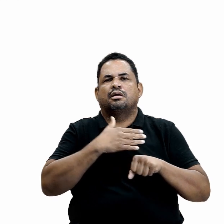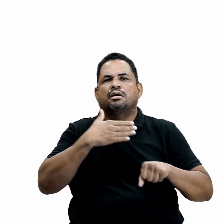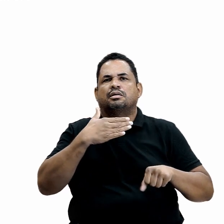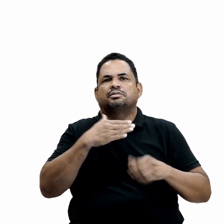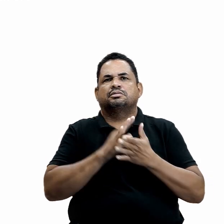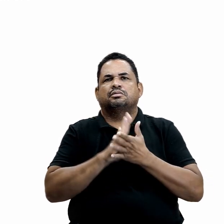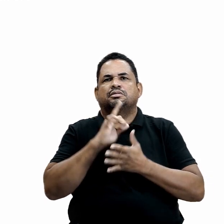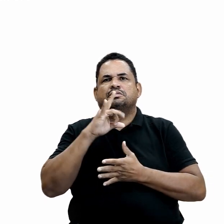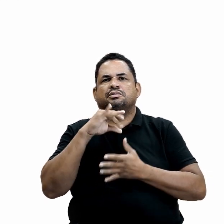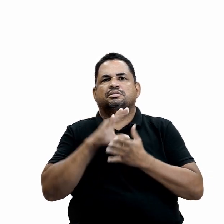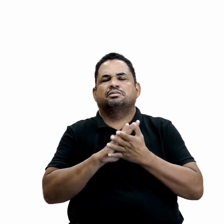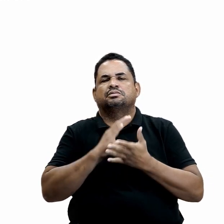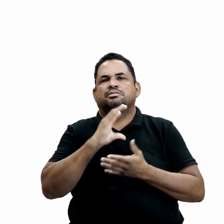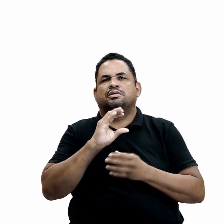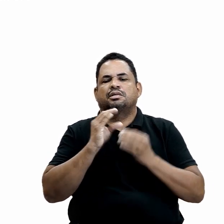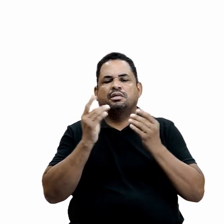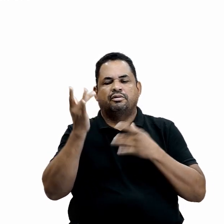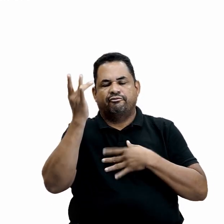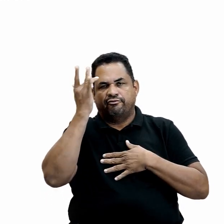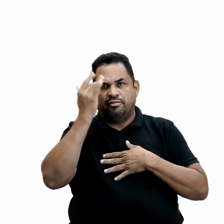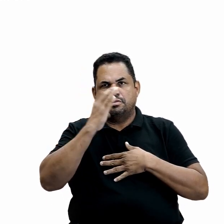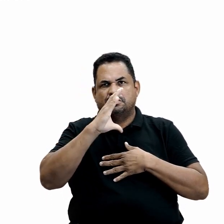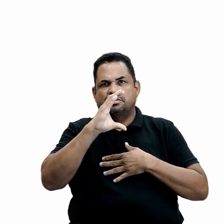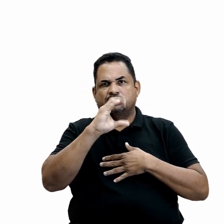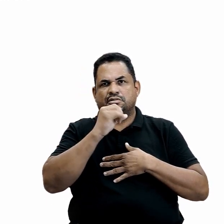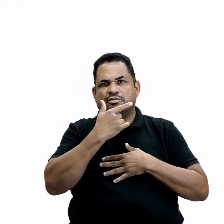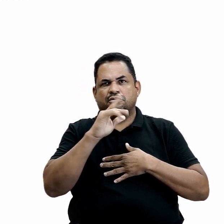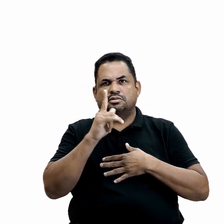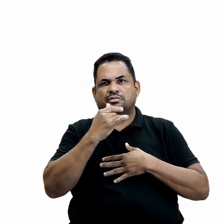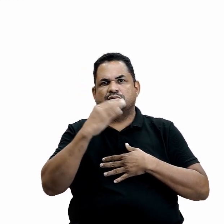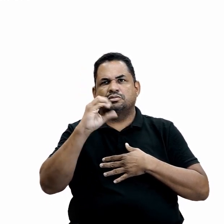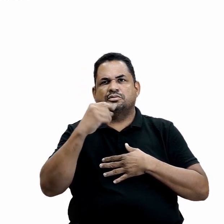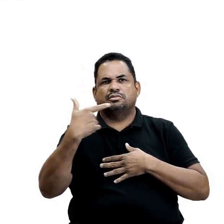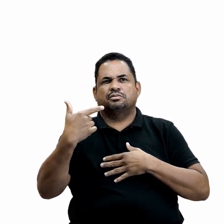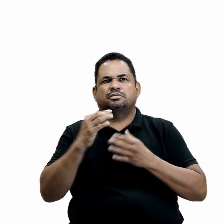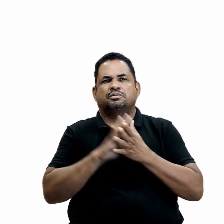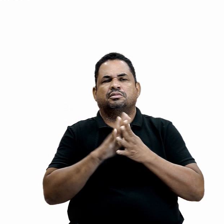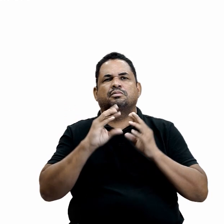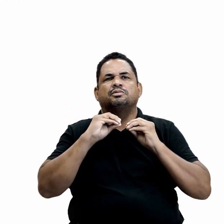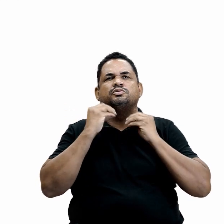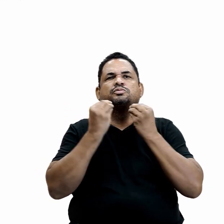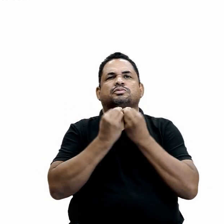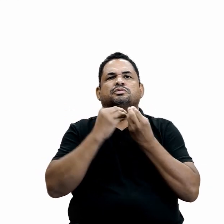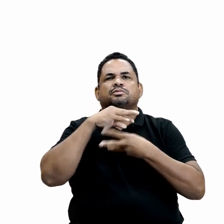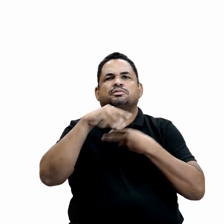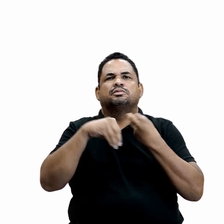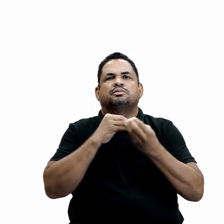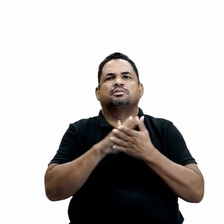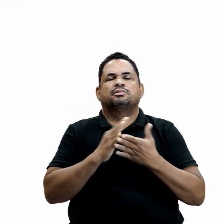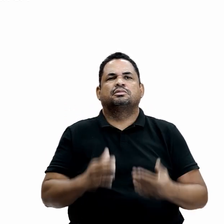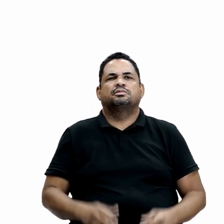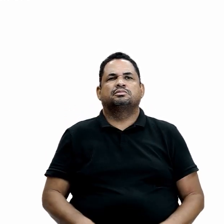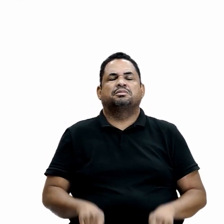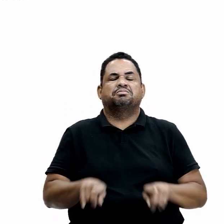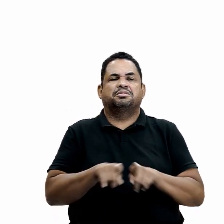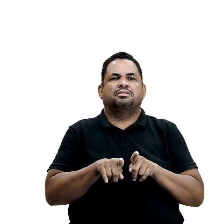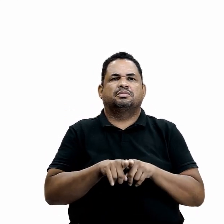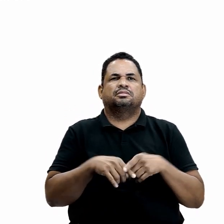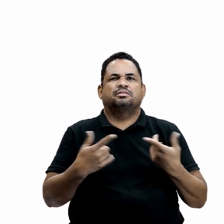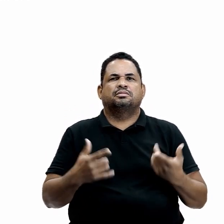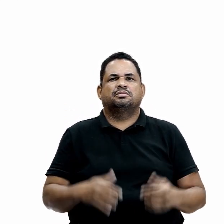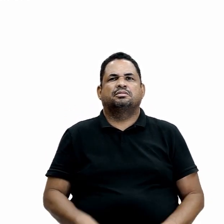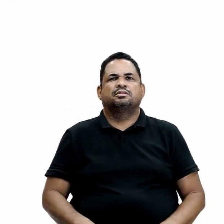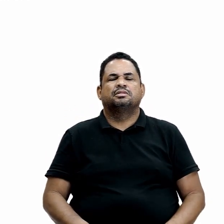molecular C2H4O2. É uma substância composta também, não é verdade? Sendo esta